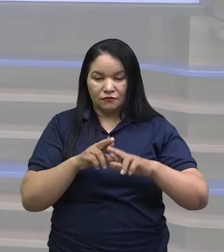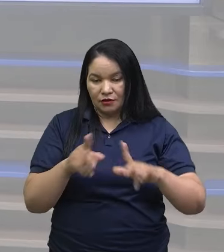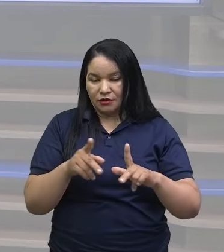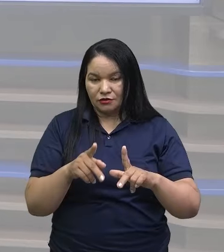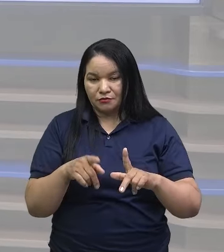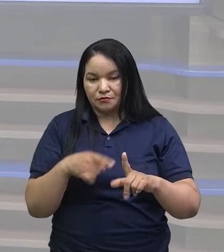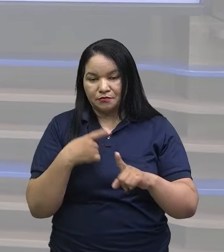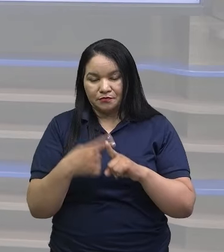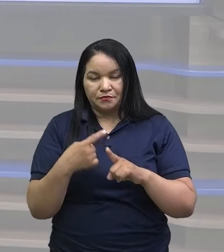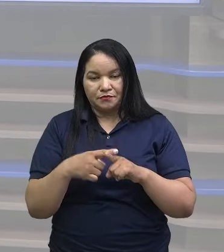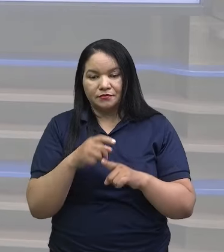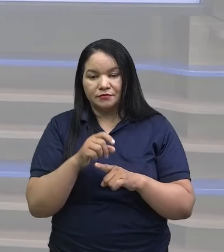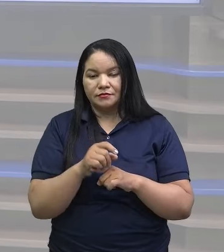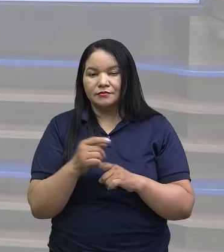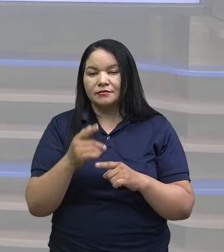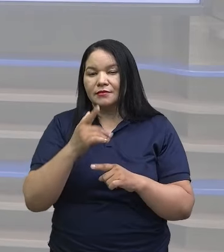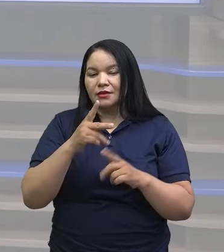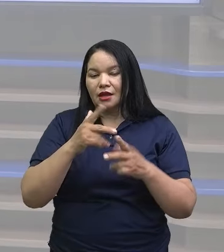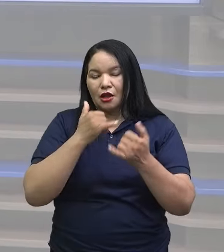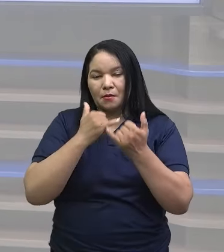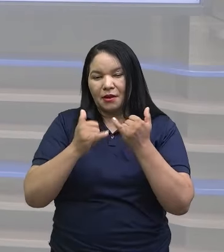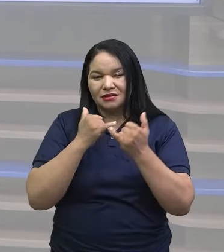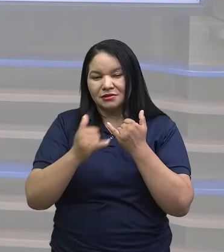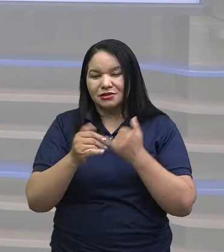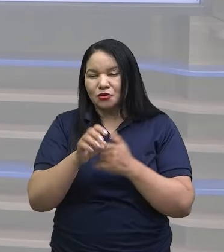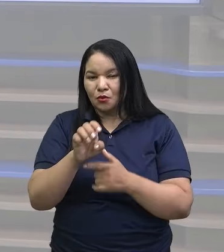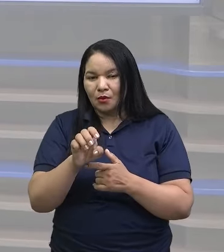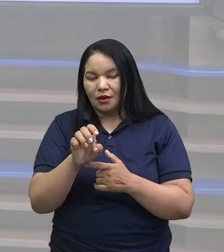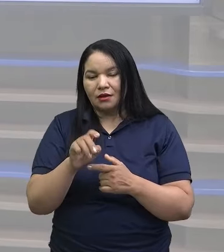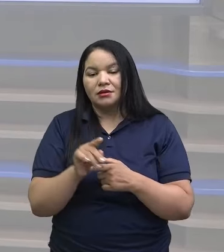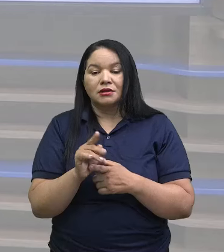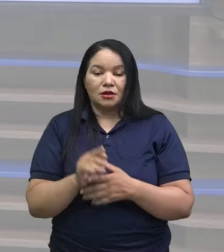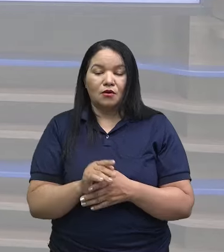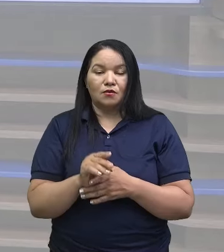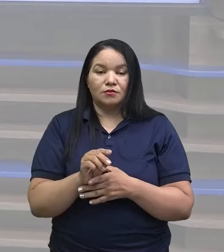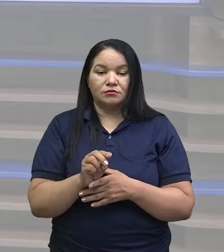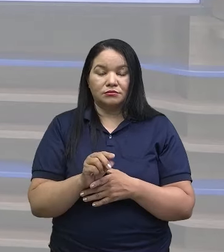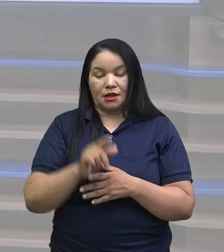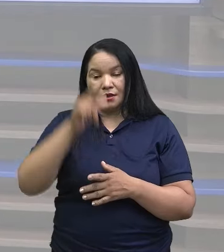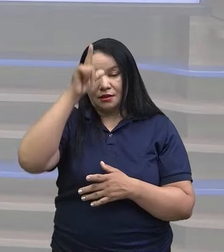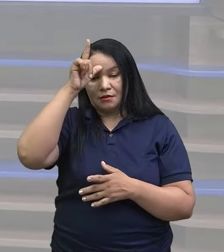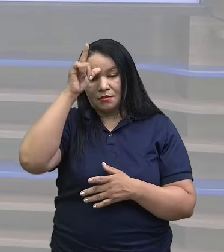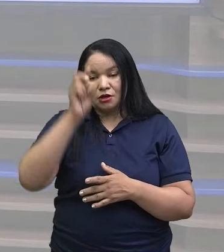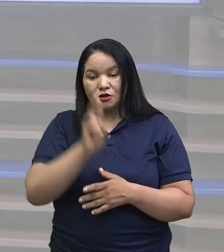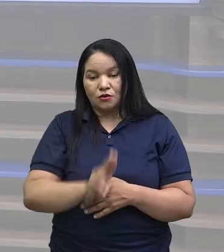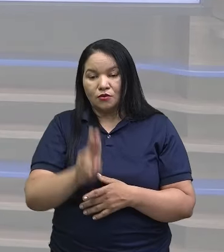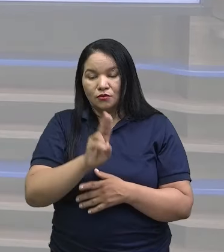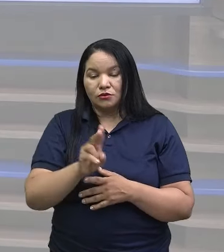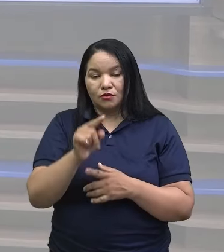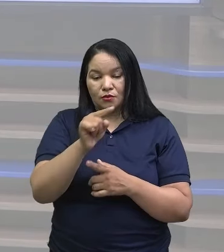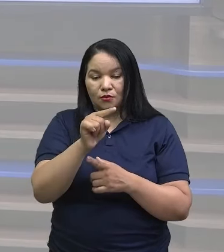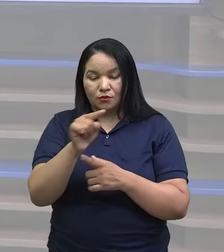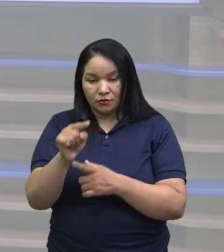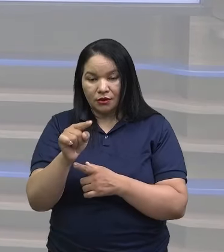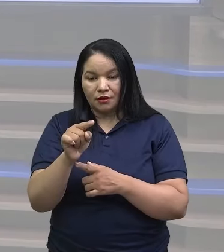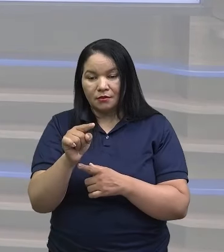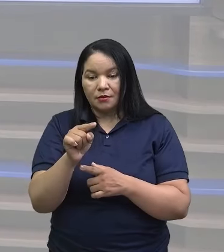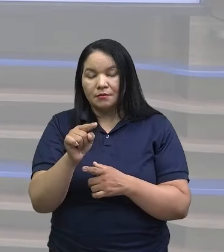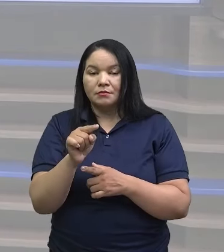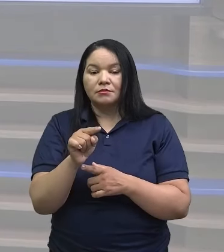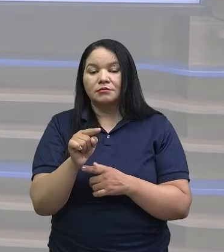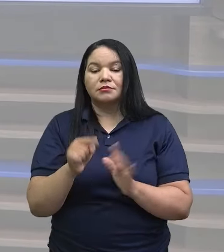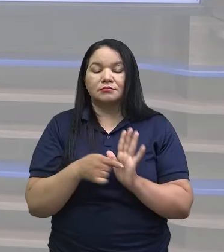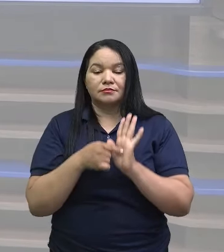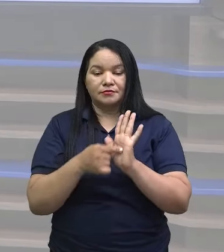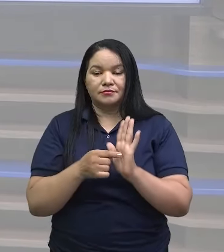som fosse um E. E aí o alemão utiliza o trema para indicar esse som, tá bom? Inclusive, Ubner significa, eu estou